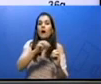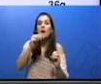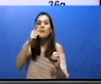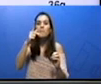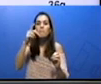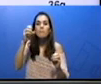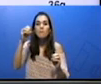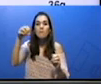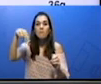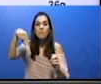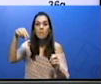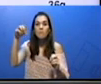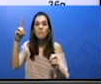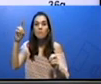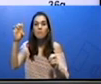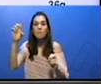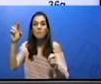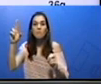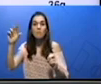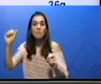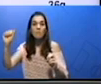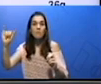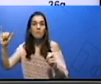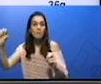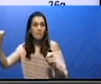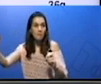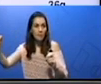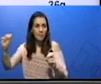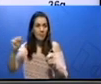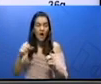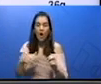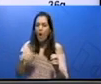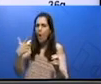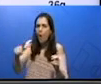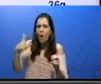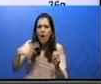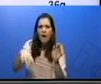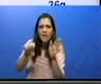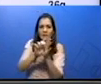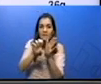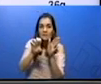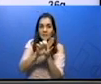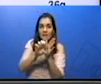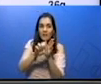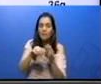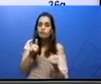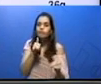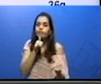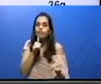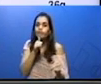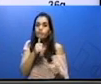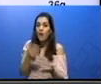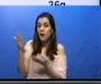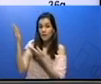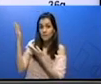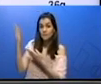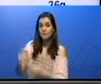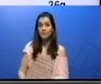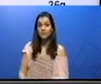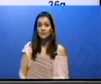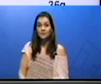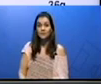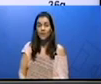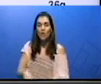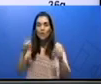ponderais. Aqui nós temos o exemplo da lei de Lavoisier, que nós já vimos, para a gente recordar, que em um